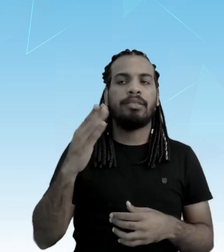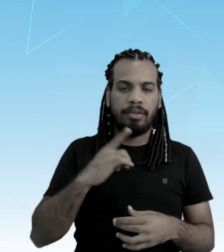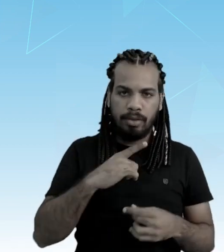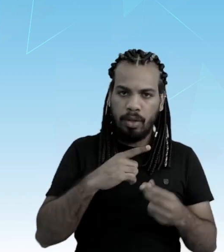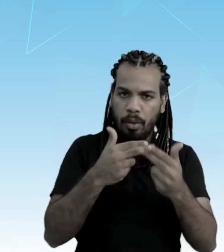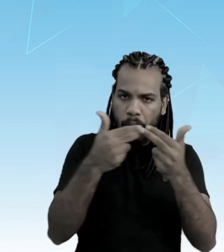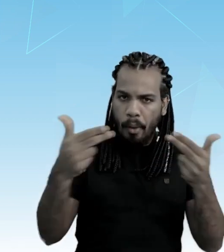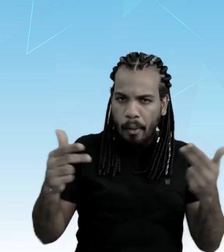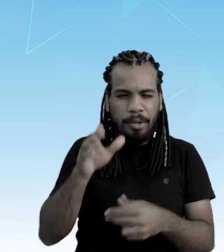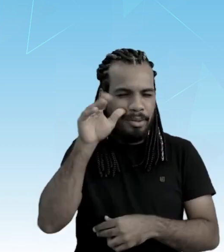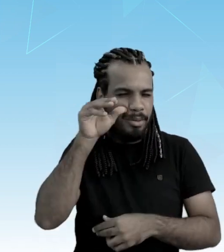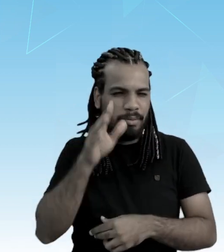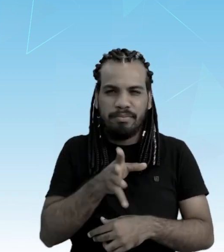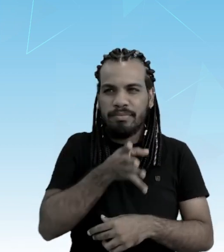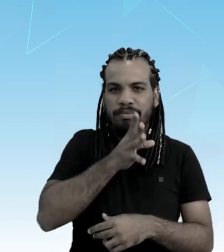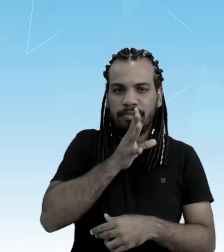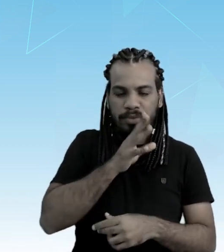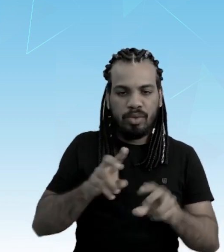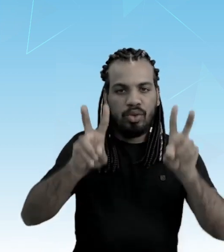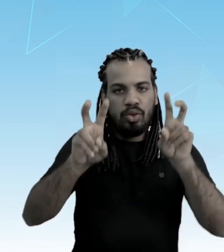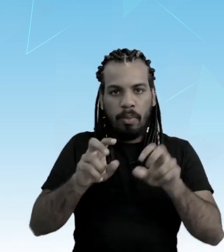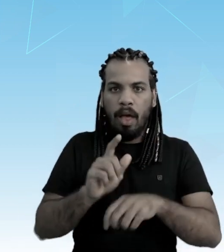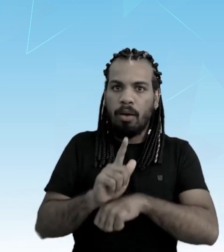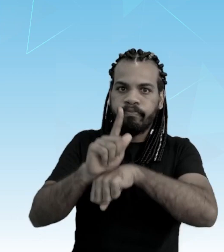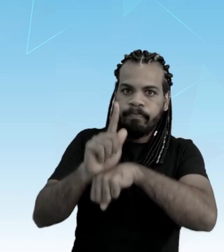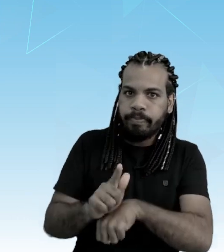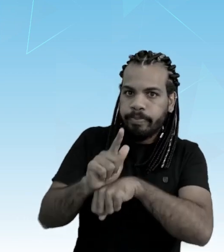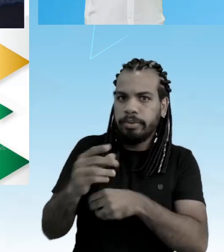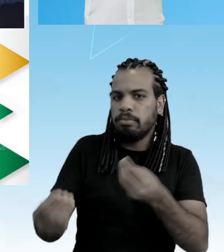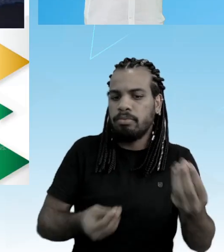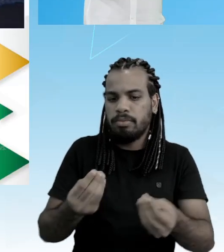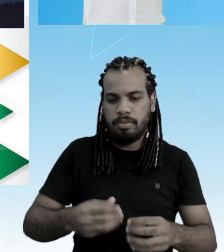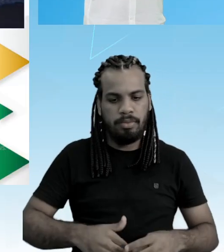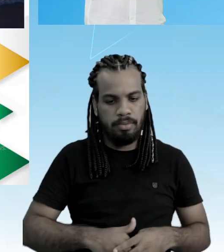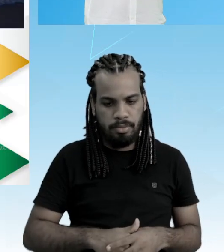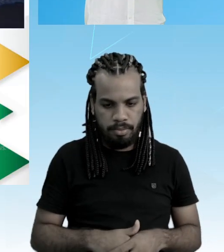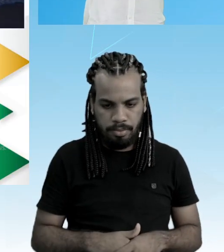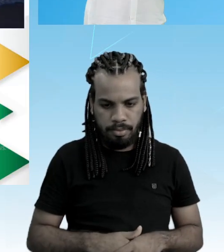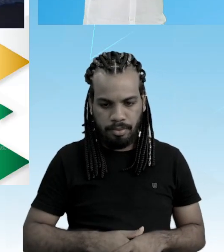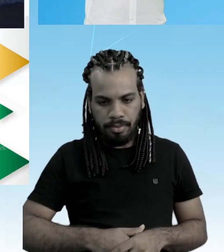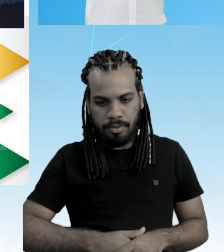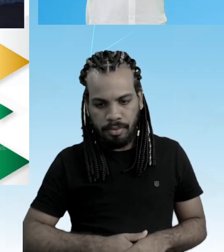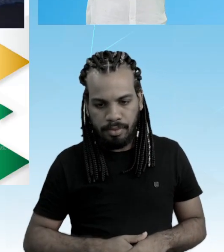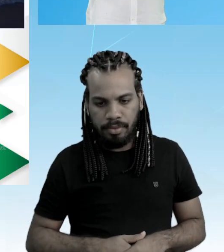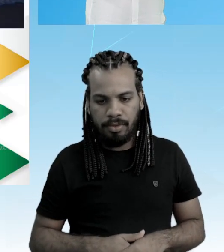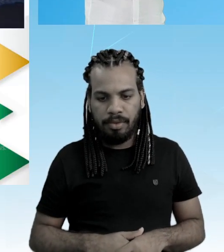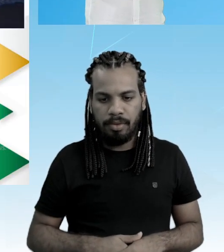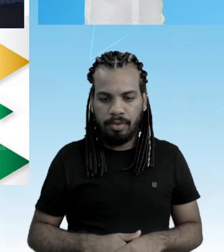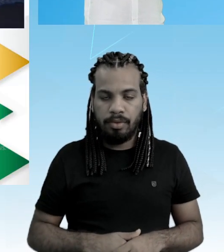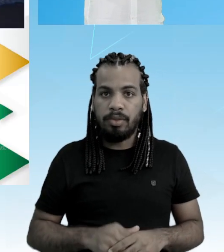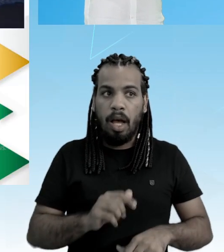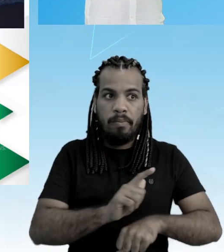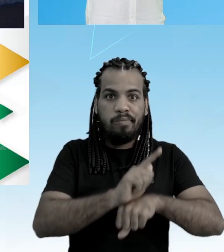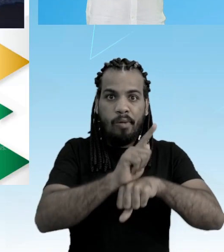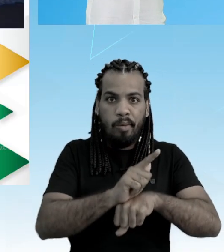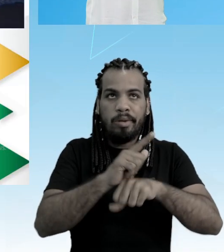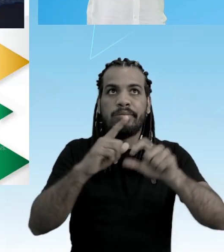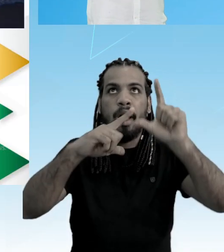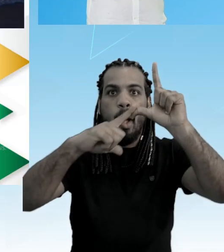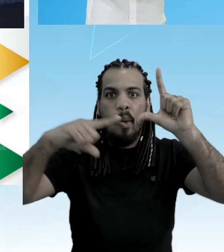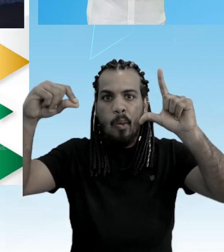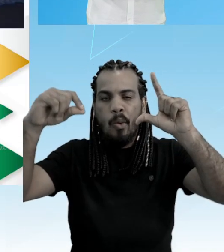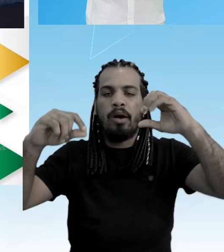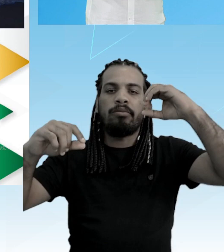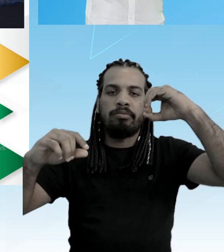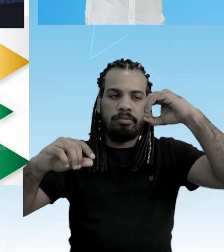algumas curiosidades em relação à força da gravidade. A força gravitacional que a Lua ela faz sobre